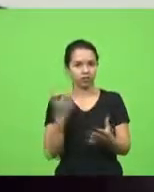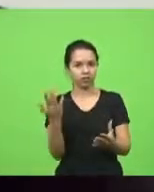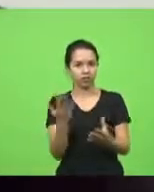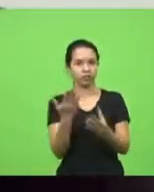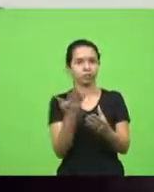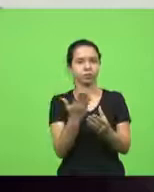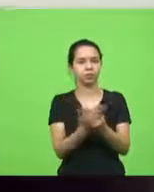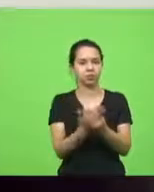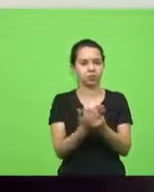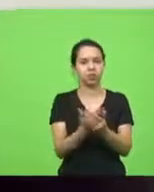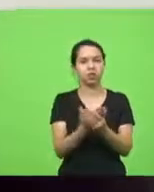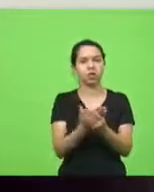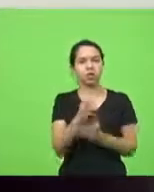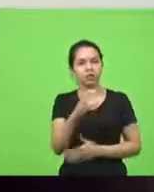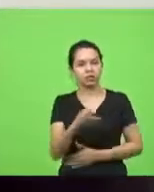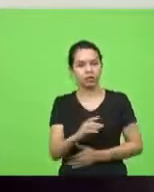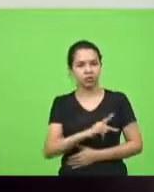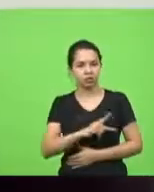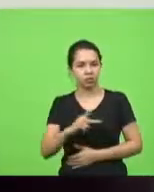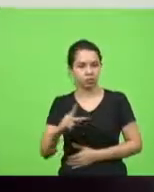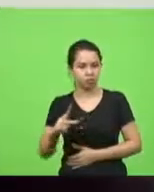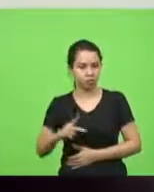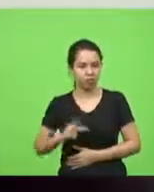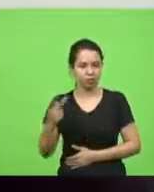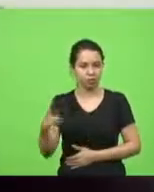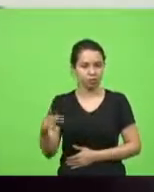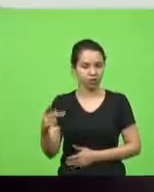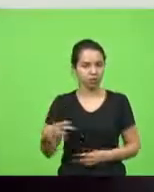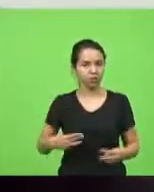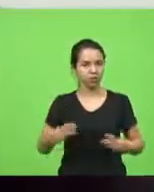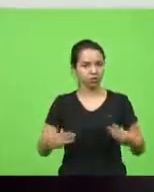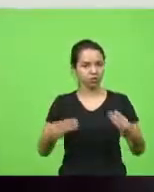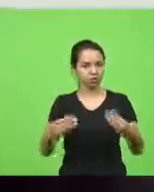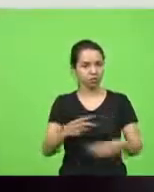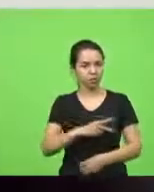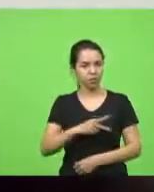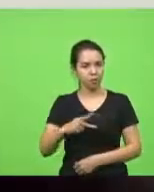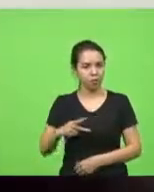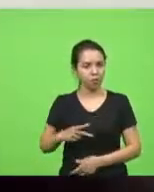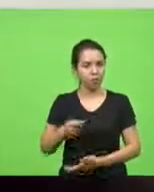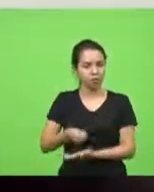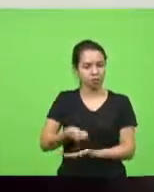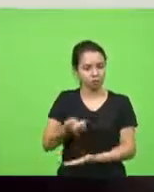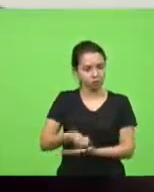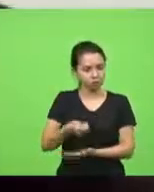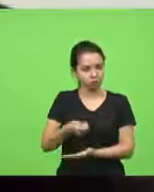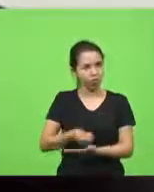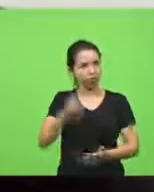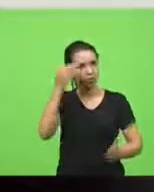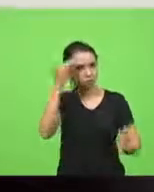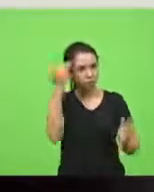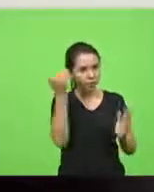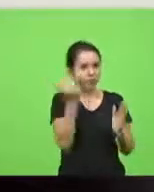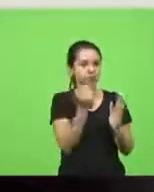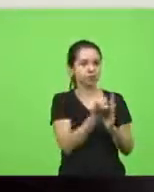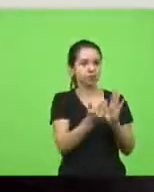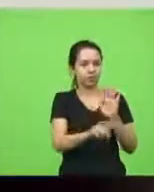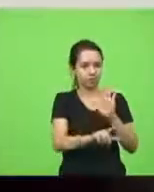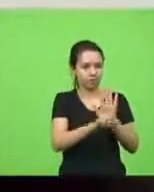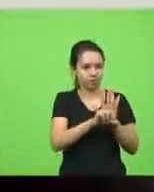do Ministério Público exigindo o cumprimento da lei. Juízes têm